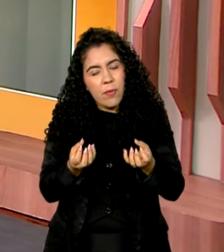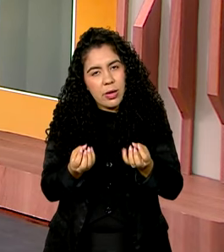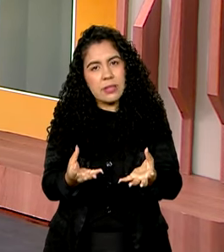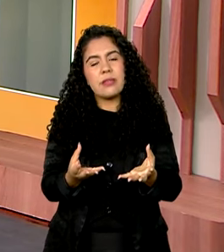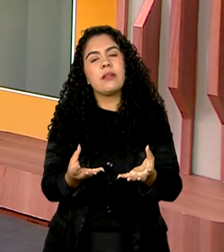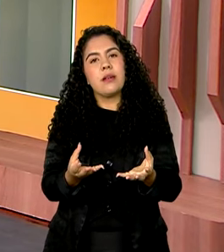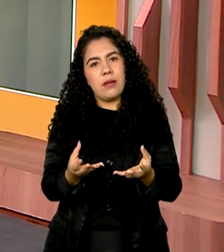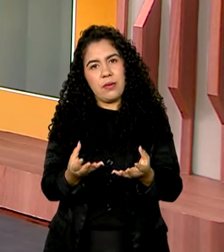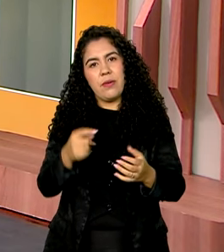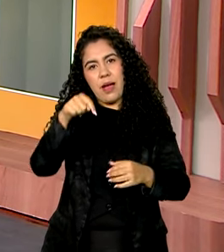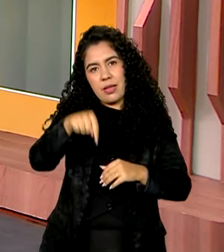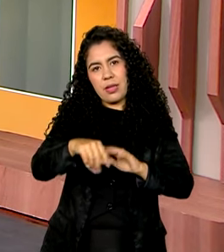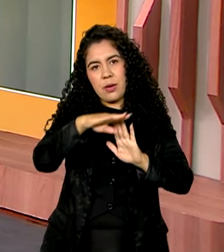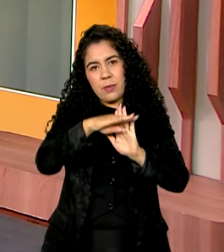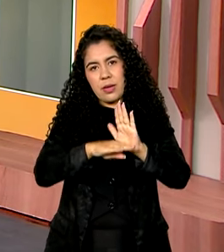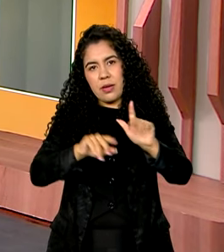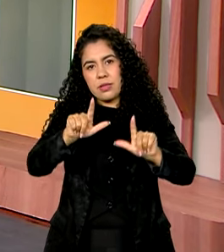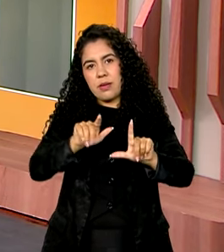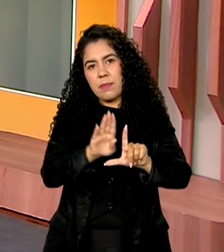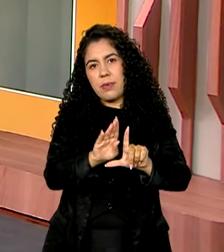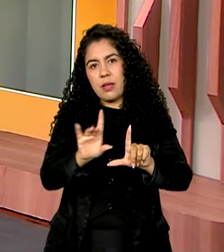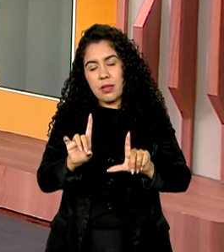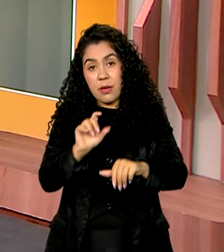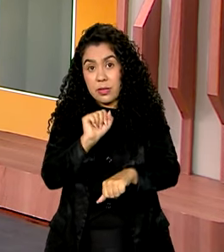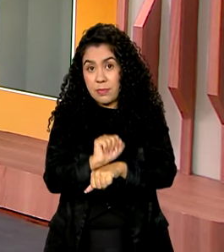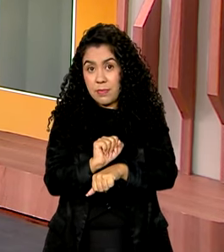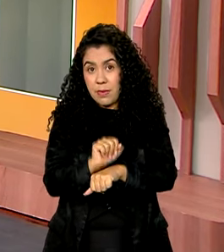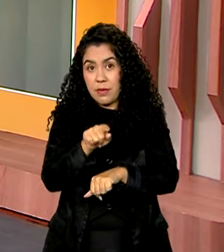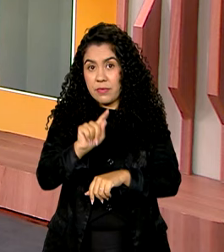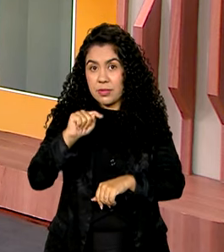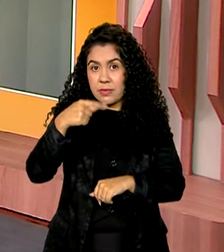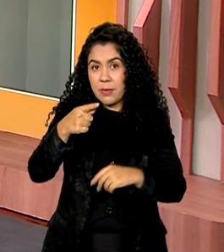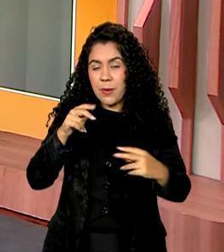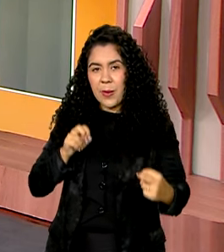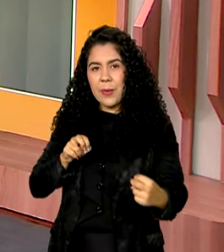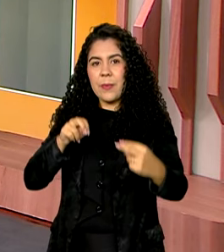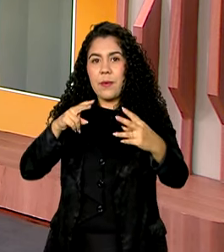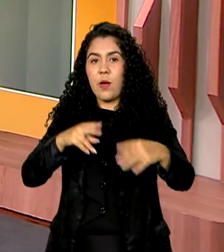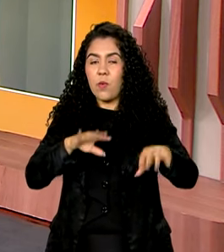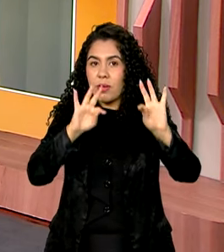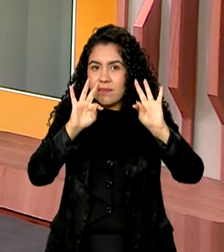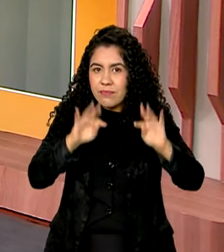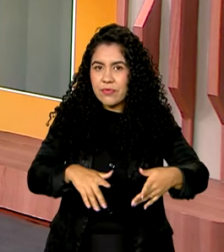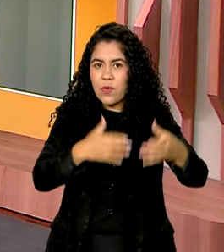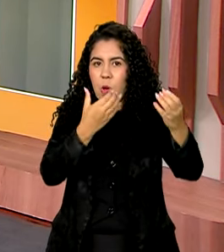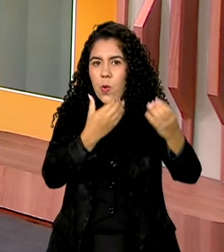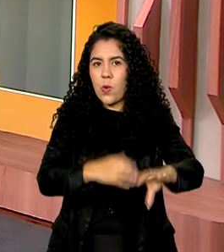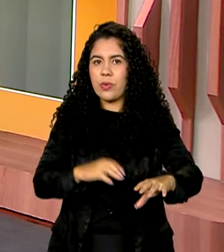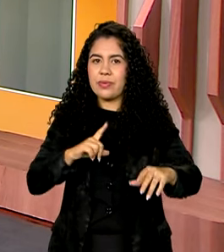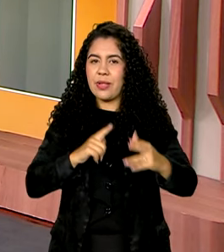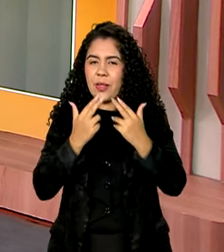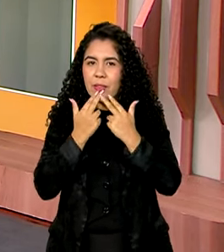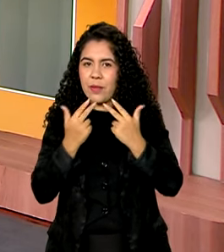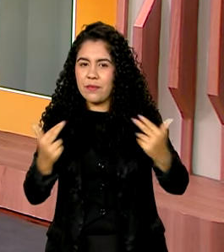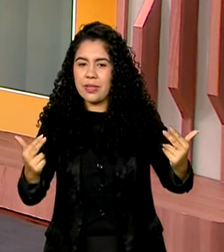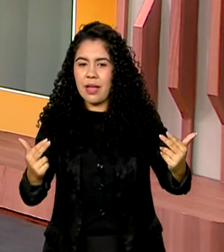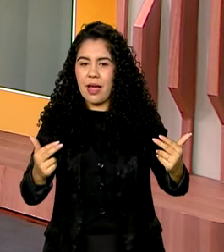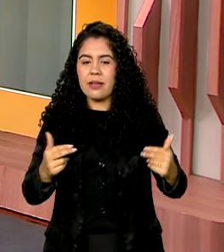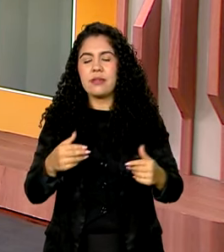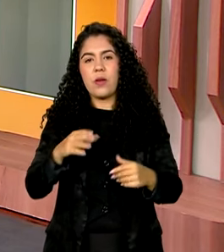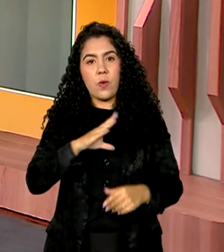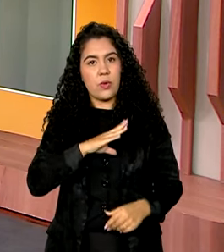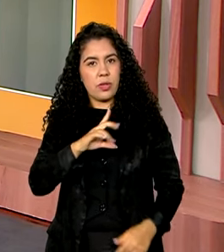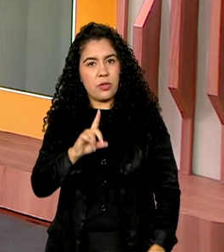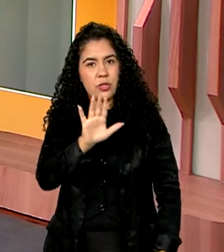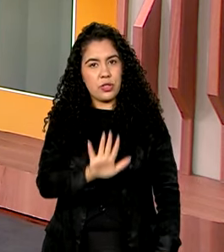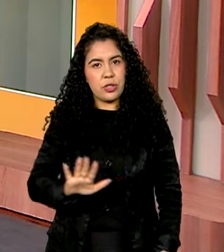vez aqui no Brasil em Dia, e eu aguardo o senhor na volta, quando o concurso terminar e quando a gente tiver novidades aí, viu? Coordenador-geral